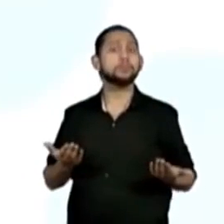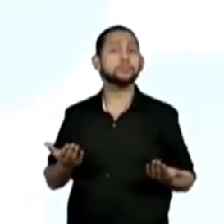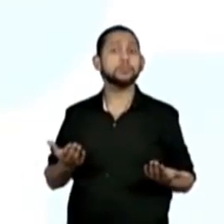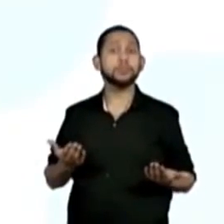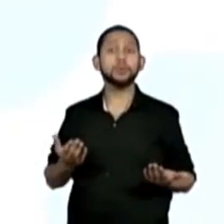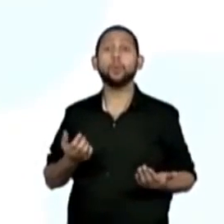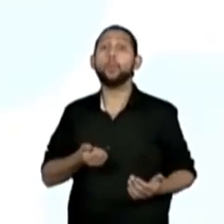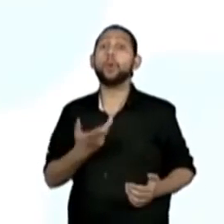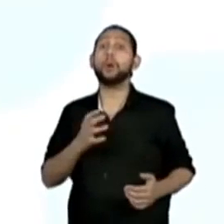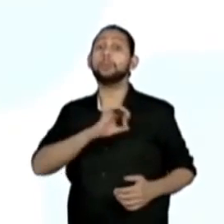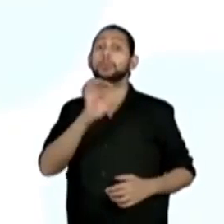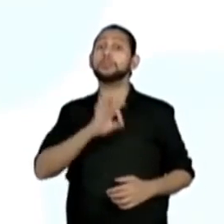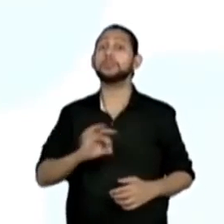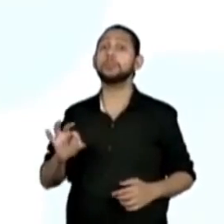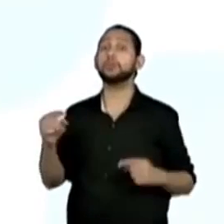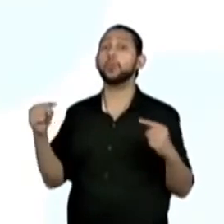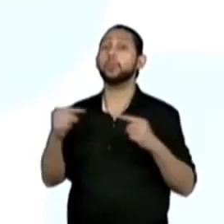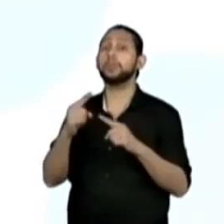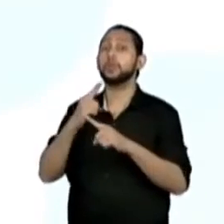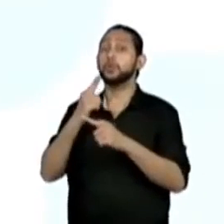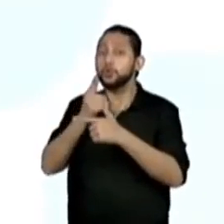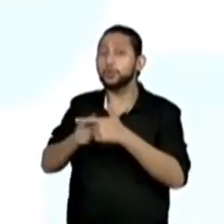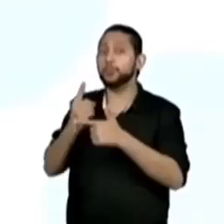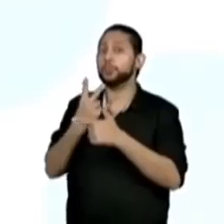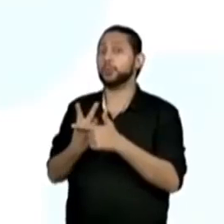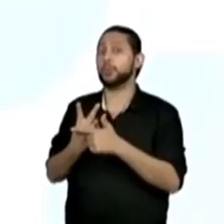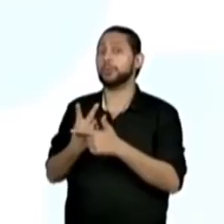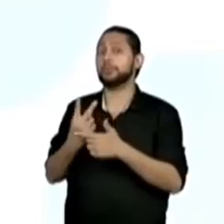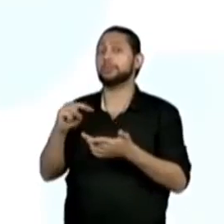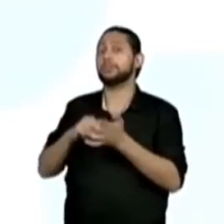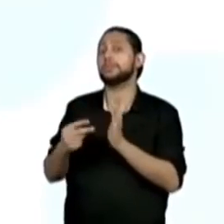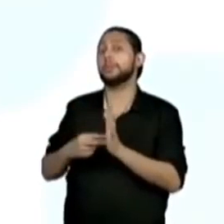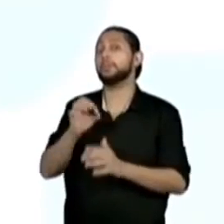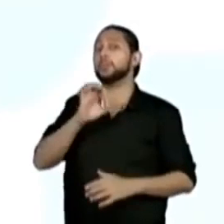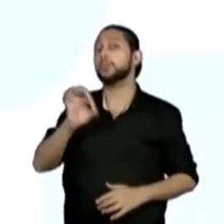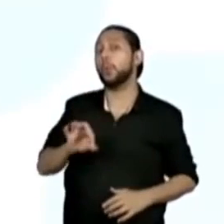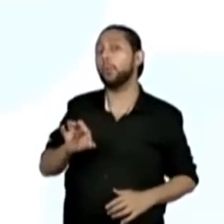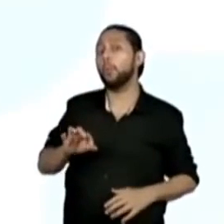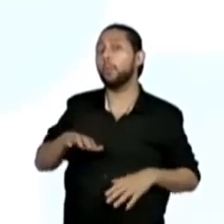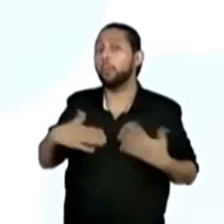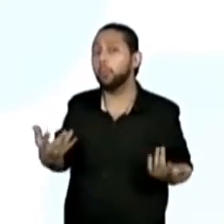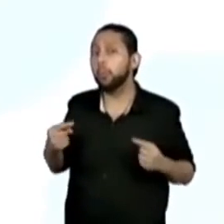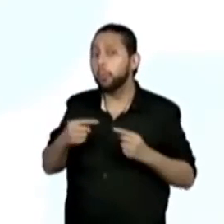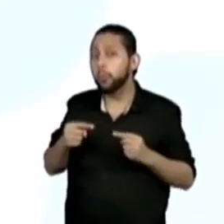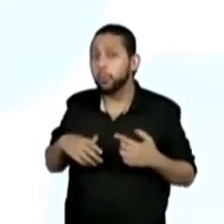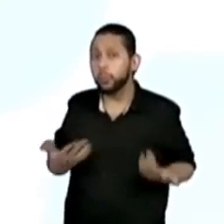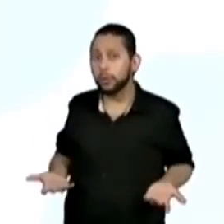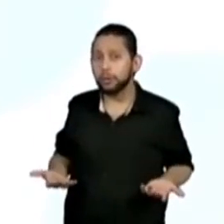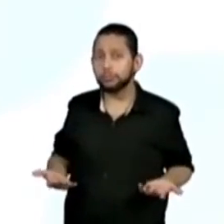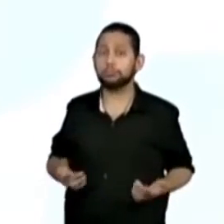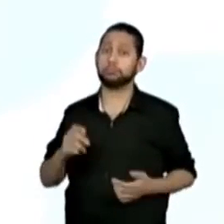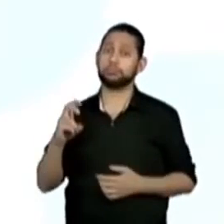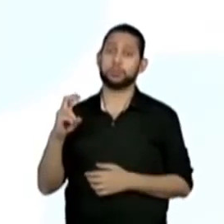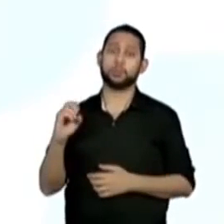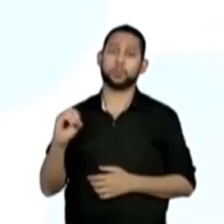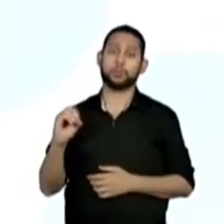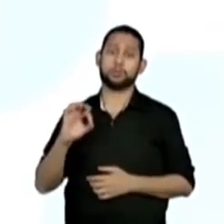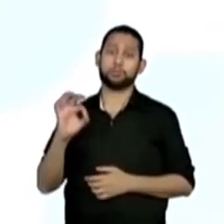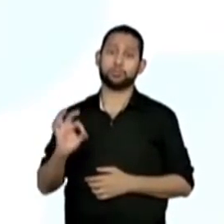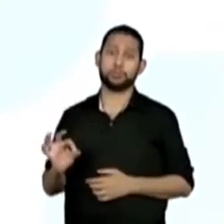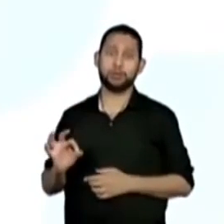qual porcentagem de desconto eu vou ter uma porcentagem de